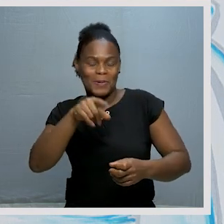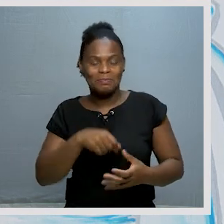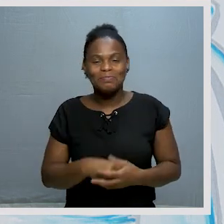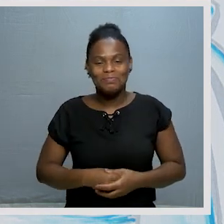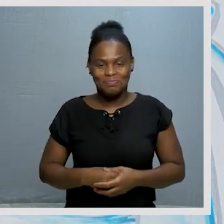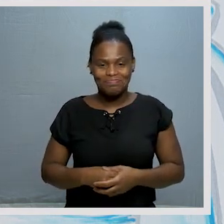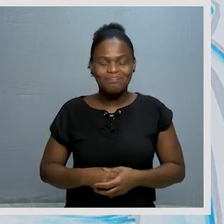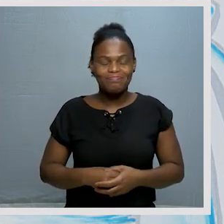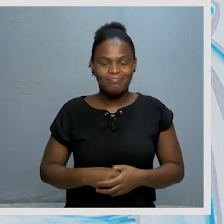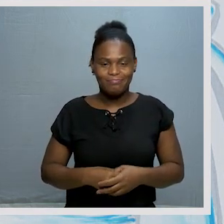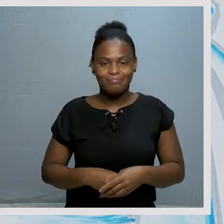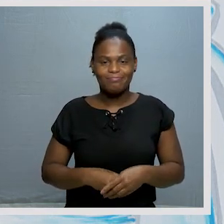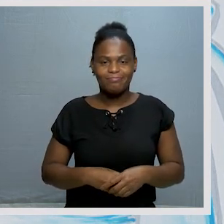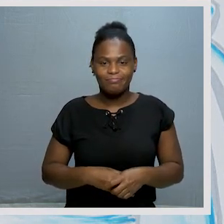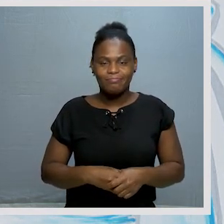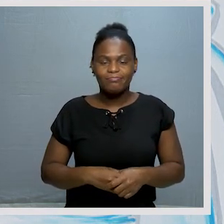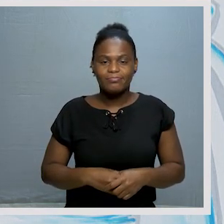Conseguiram? Isso.